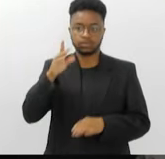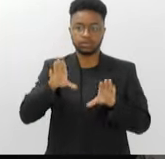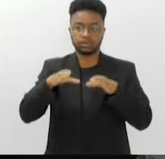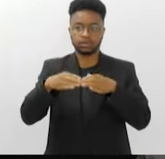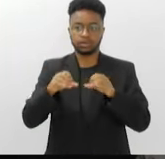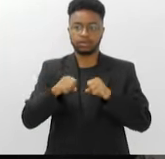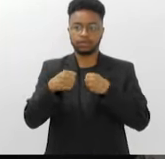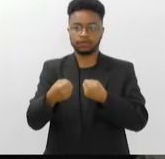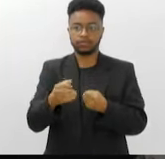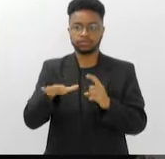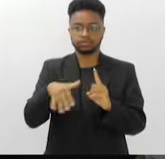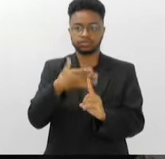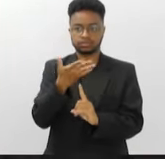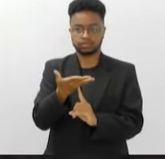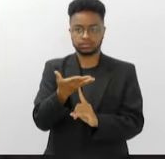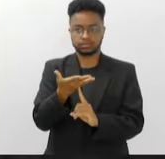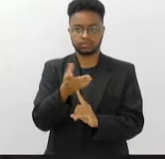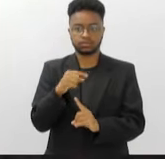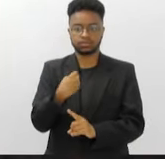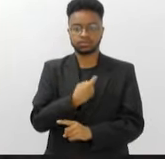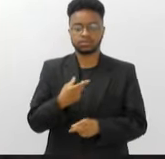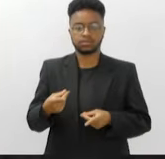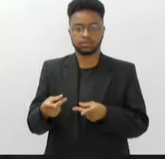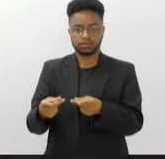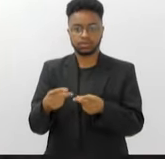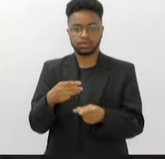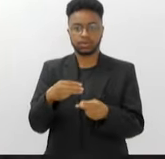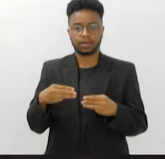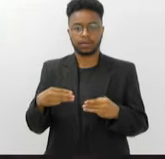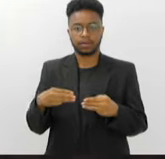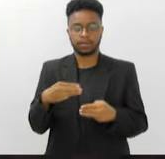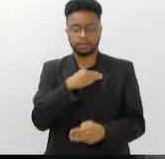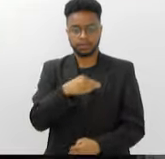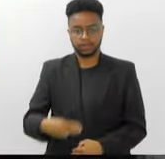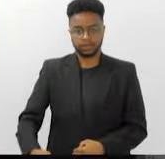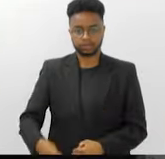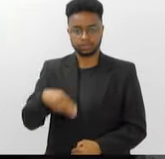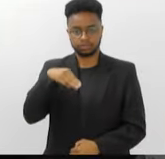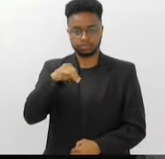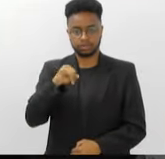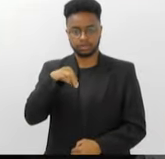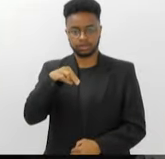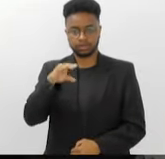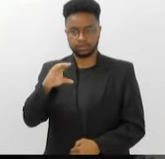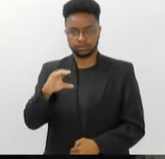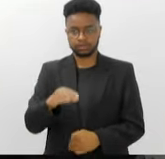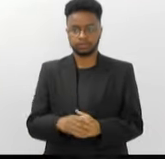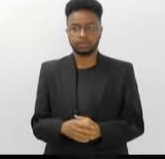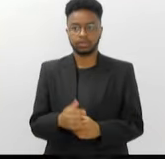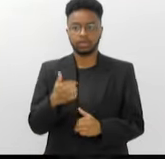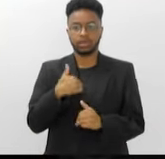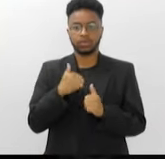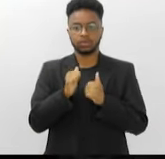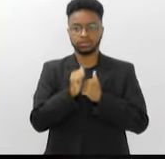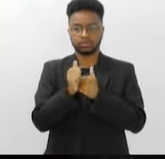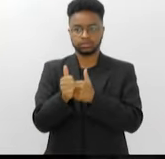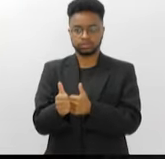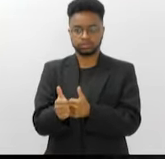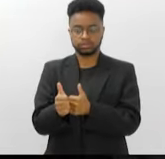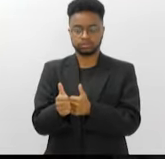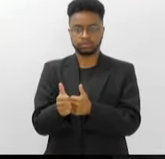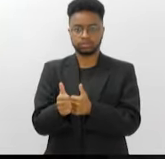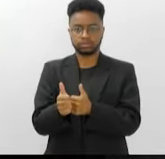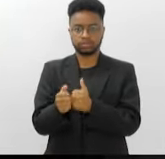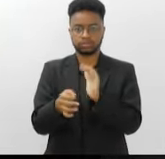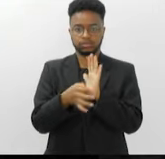Defesa do Meio Ambiente, nosso eterno ministro Carlos Mink. Presidente, eu acompanho, a comissão acompanha